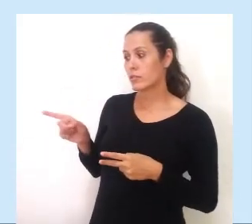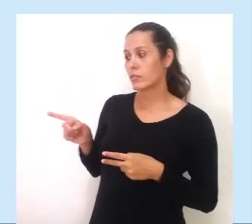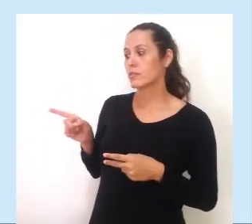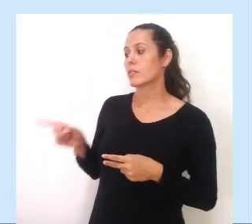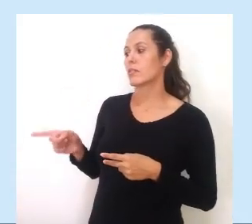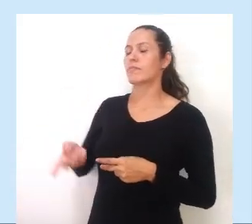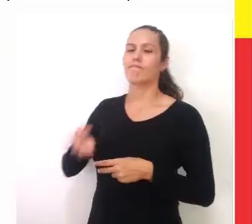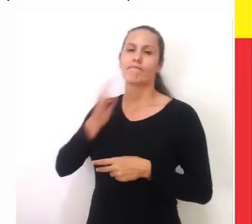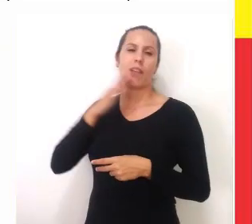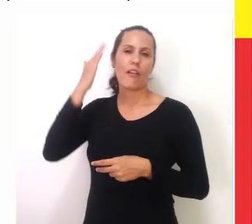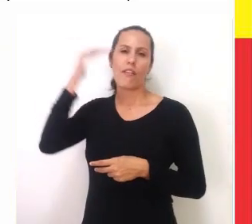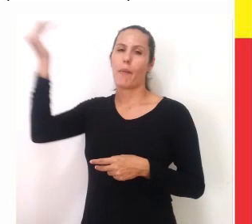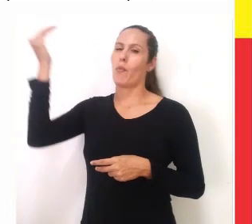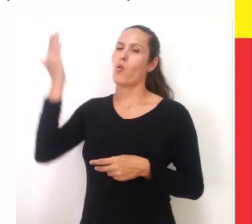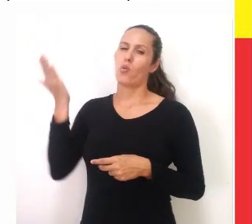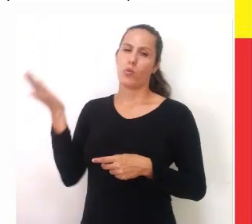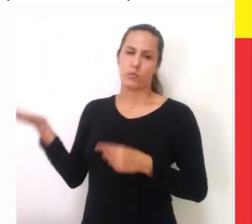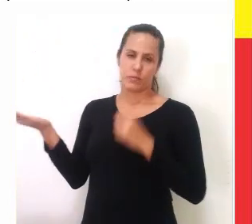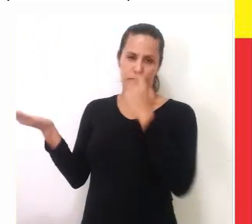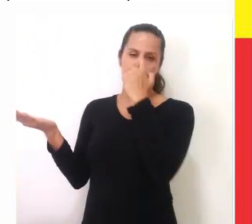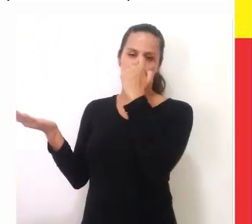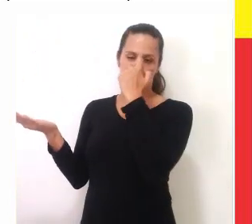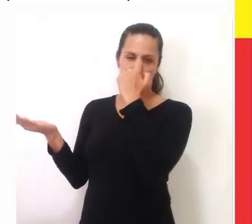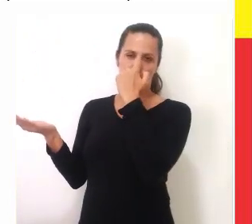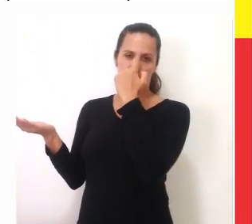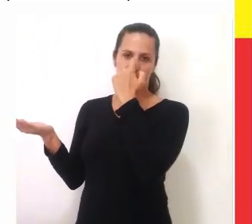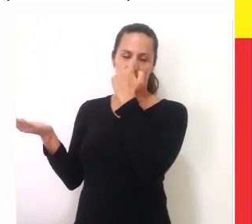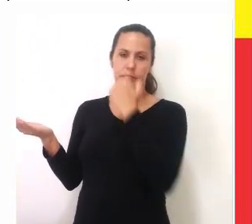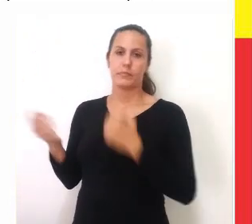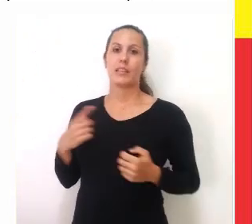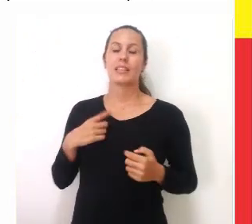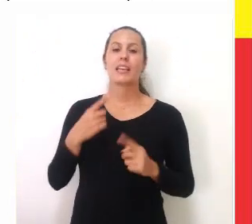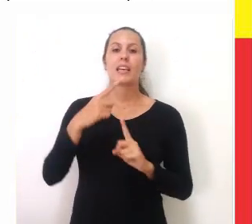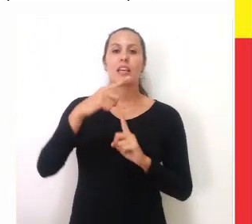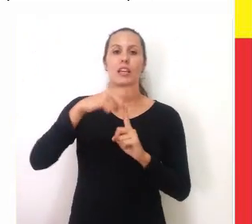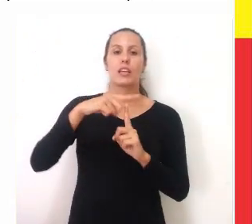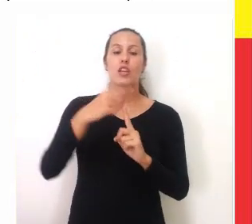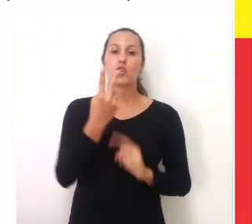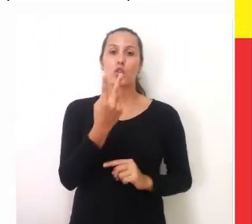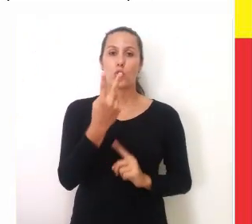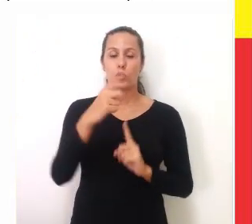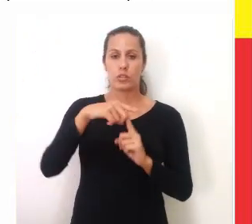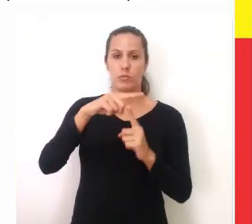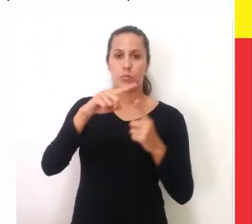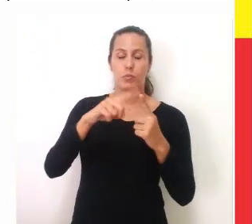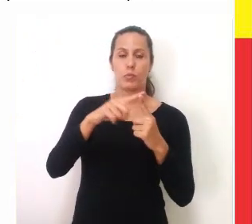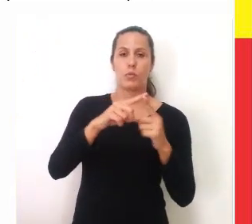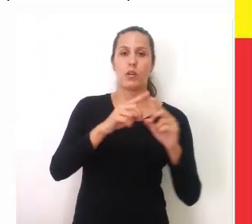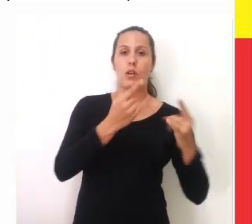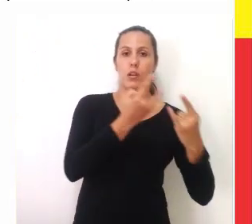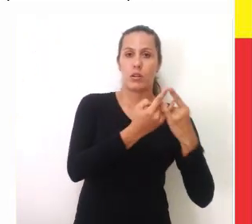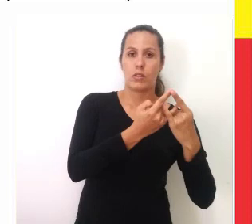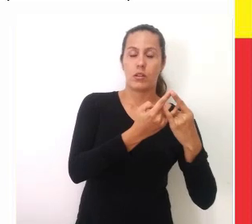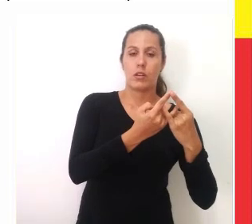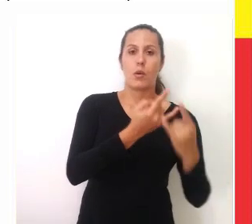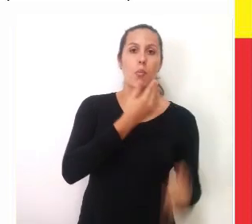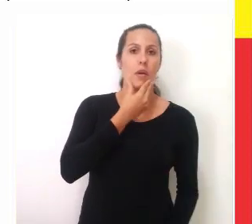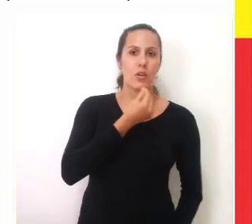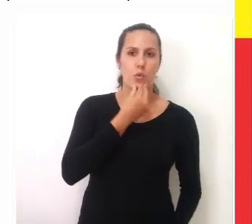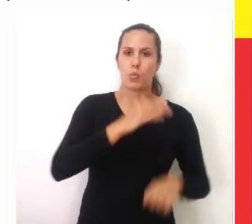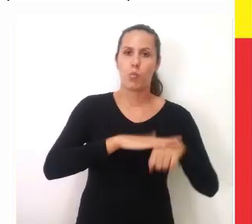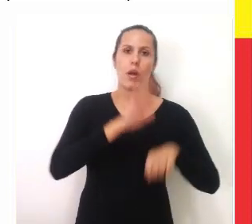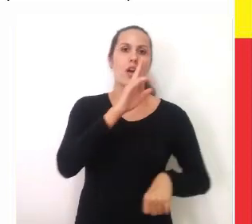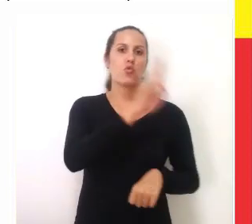método de barreira, esse aí, olha a imagem, é conhecidíssimo. Existem